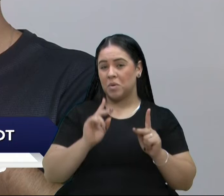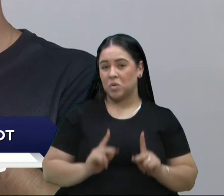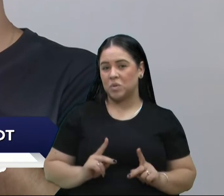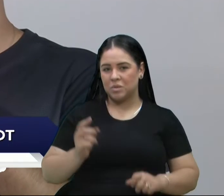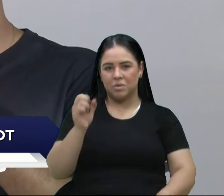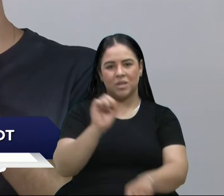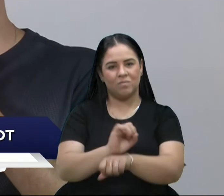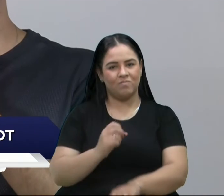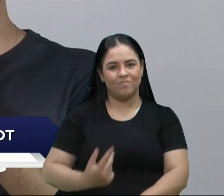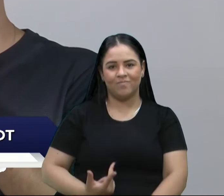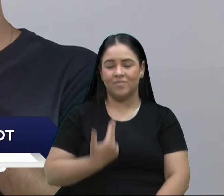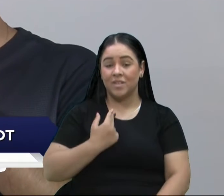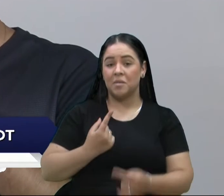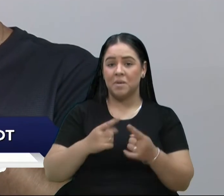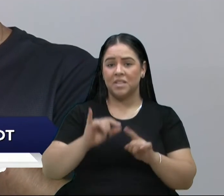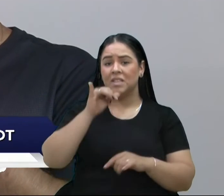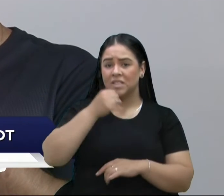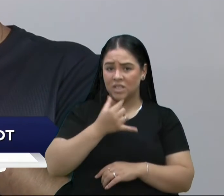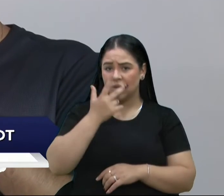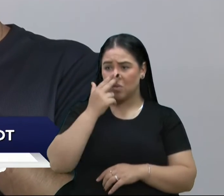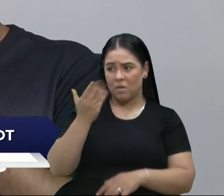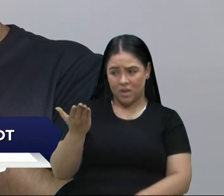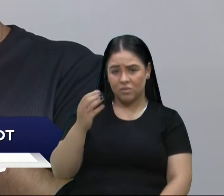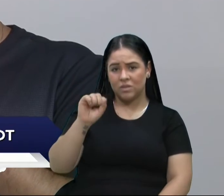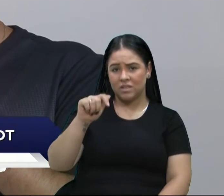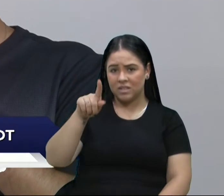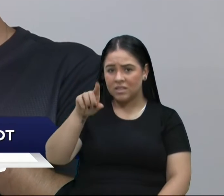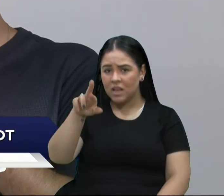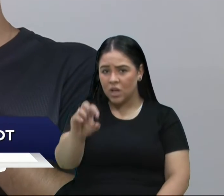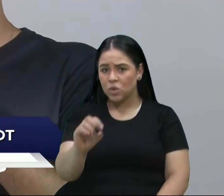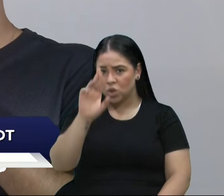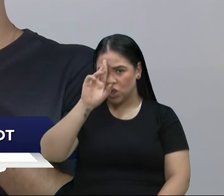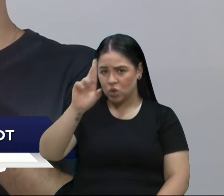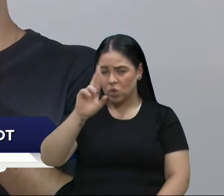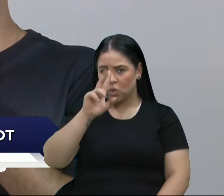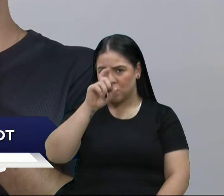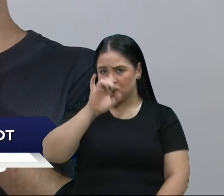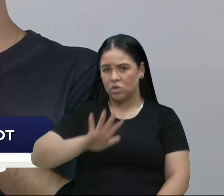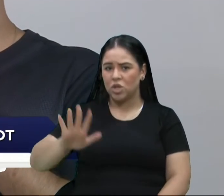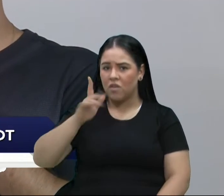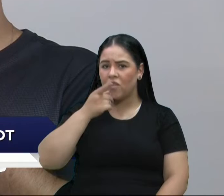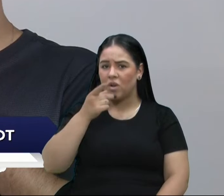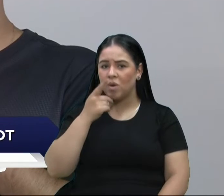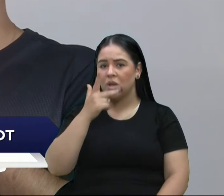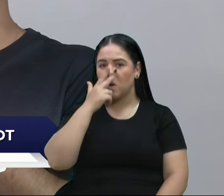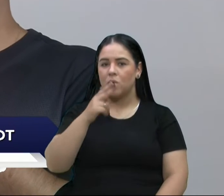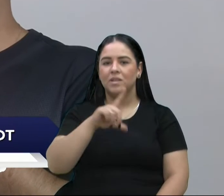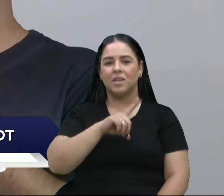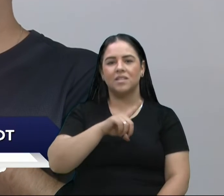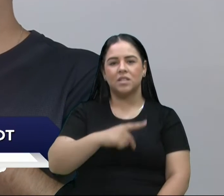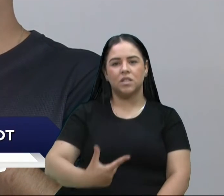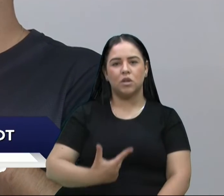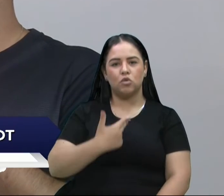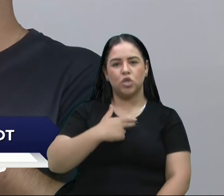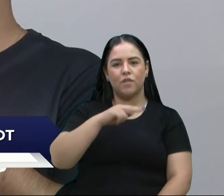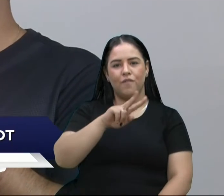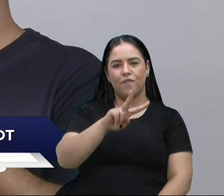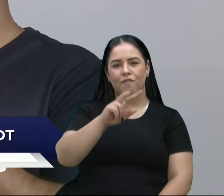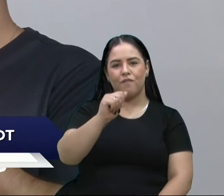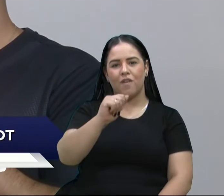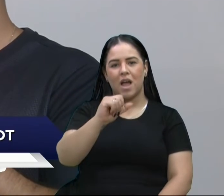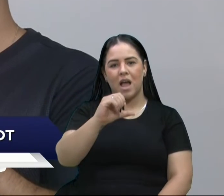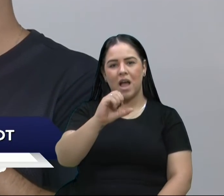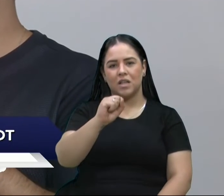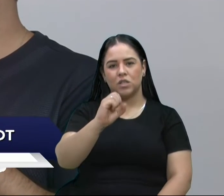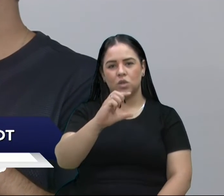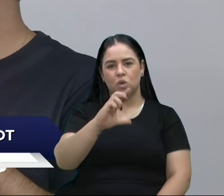isso é triste, porque como o Sandro, diretor do Hospital Geral, falou, principalmente a cirurgia vascular, que é um acúmulo muito grande, as pessoas, quando